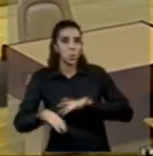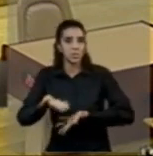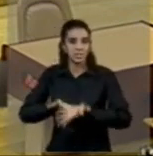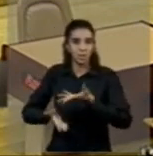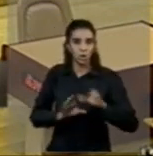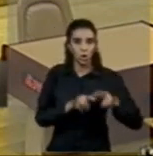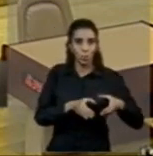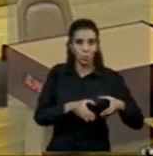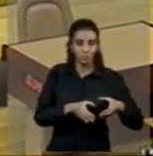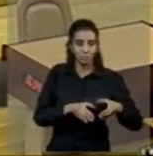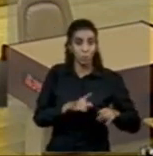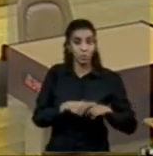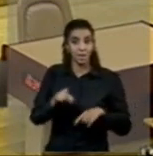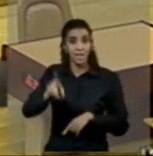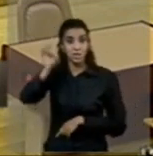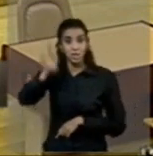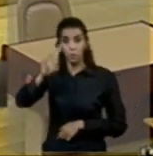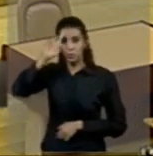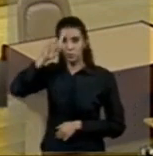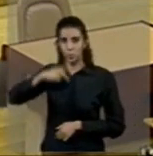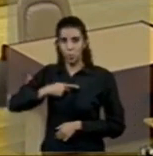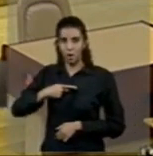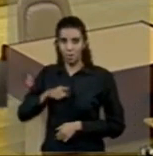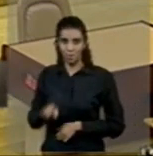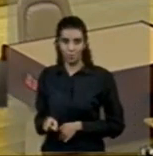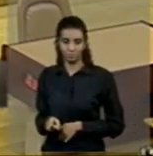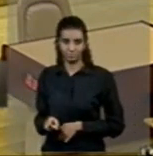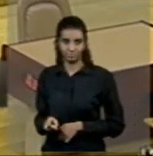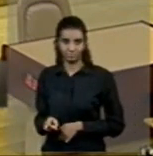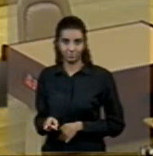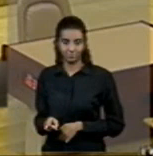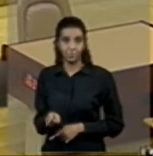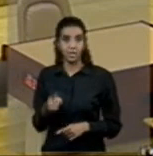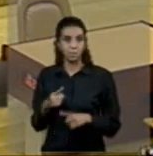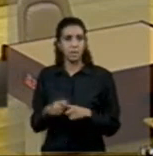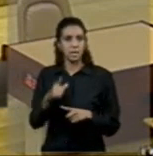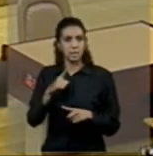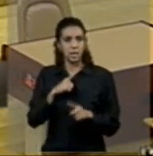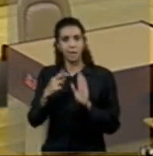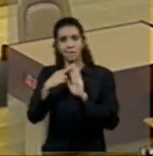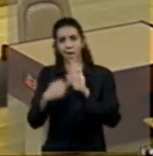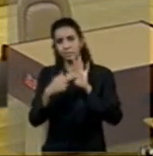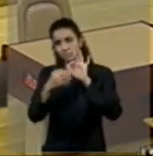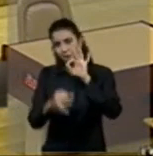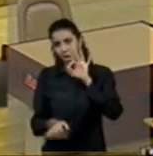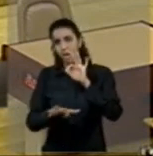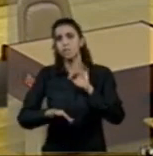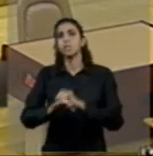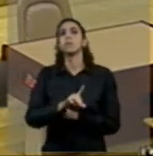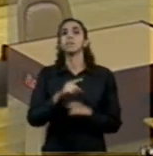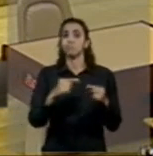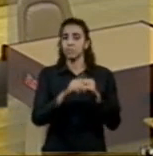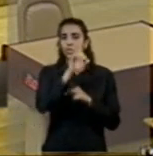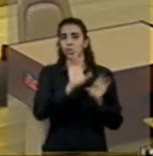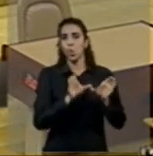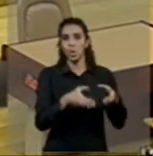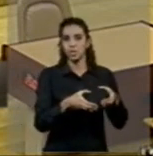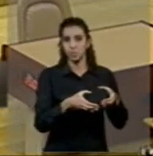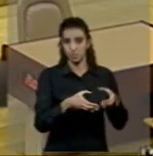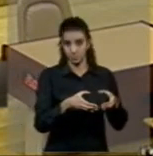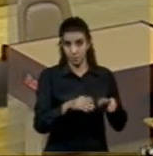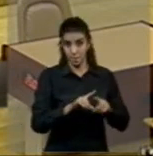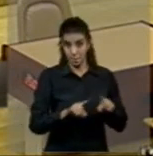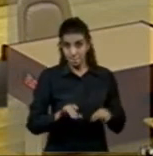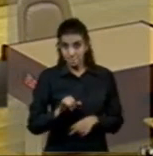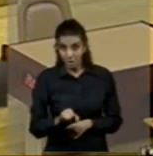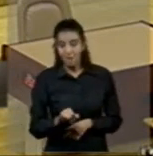Porque aqui nós estamos falando de direito individual do trabalho, que tem premissas e princípios diversos do direito coletivo de trabalho, mas se vê